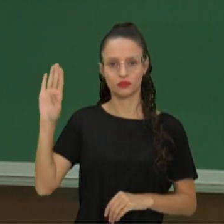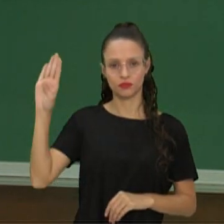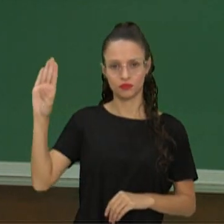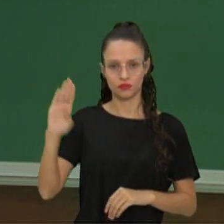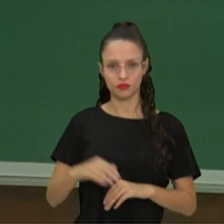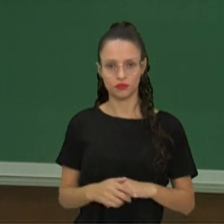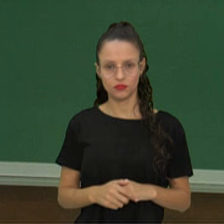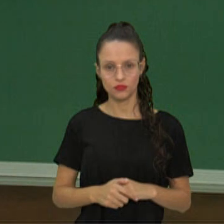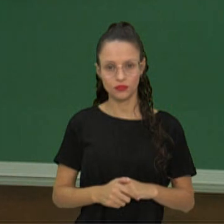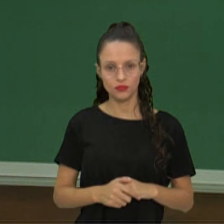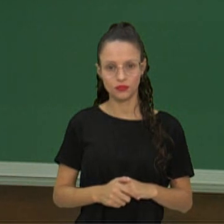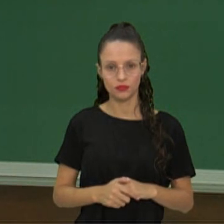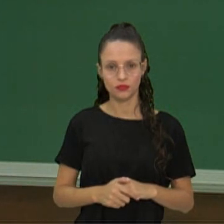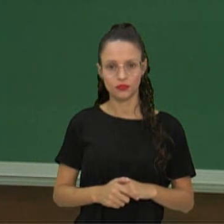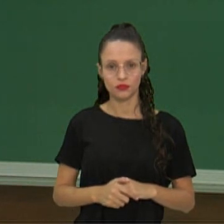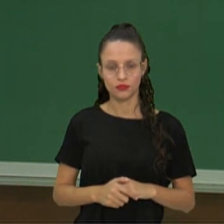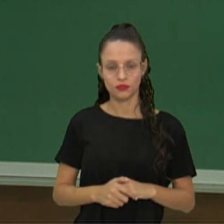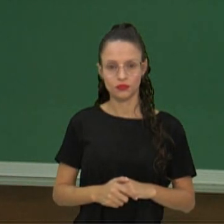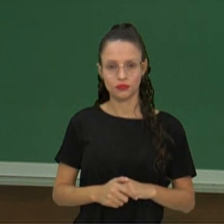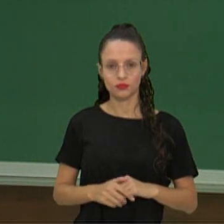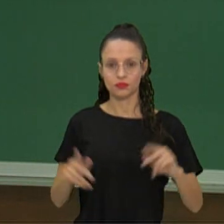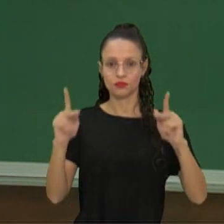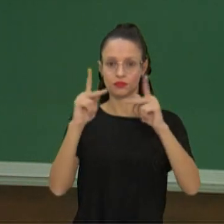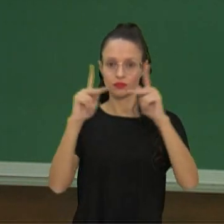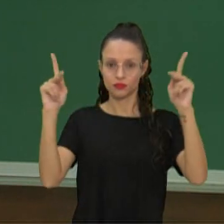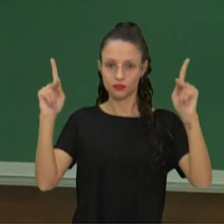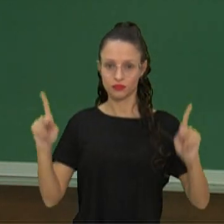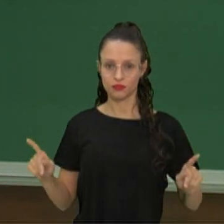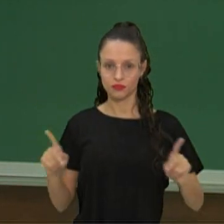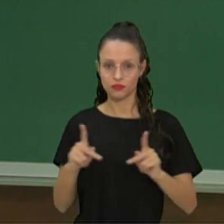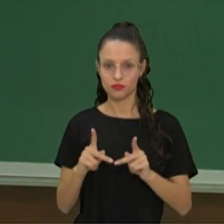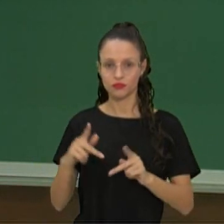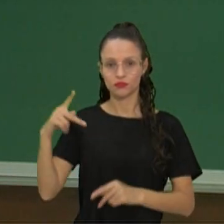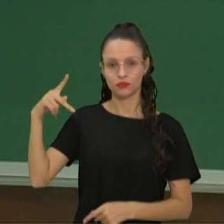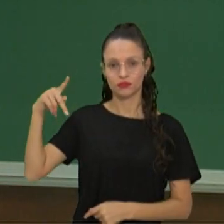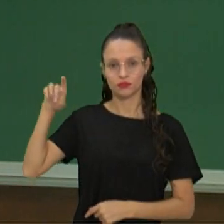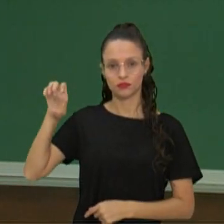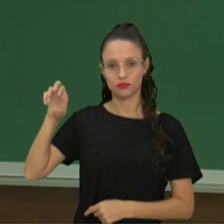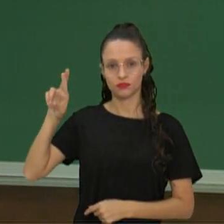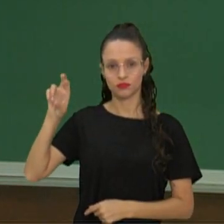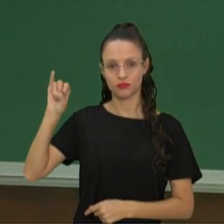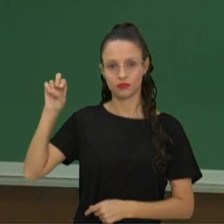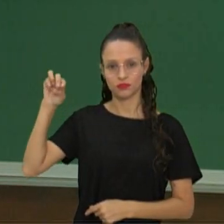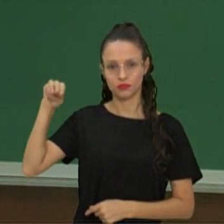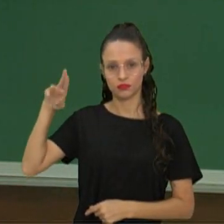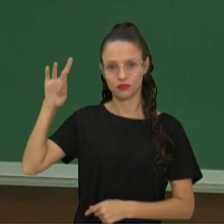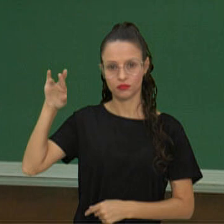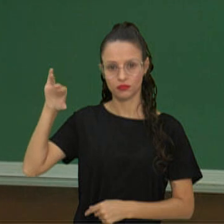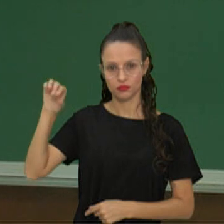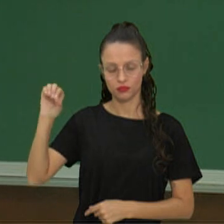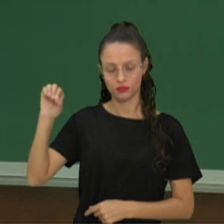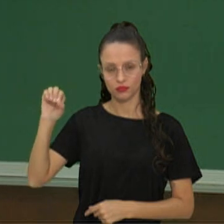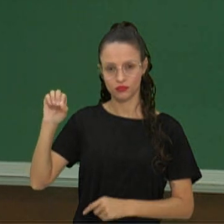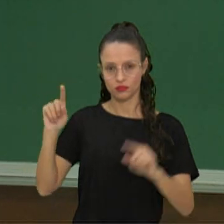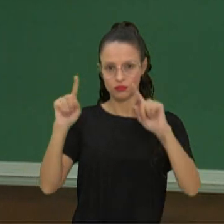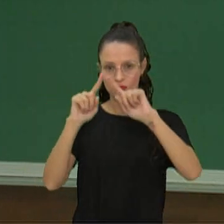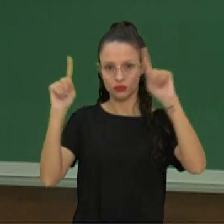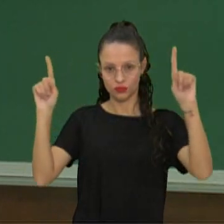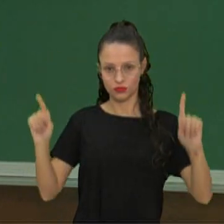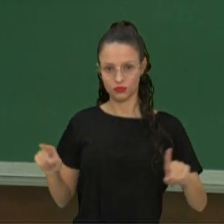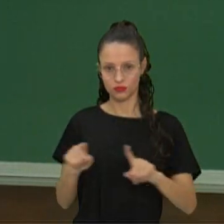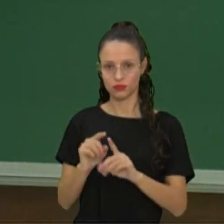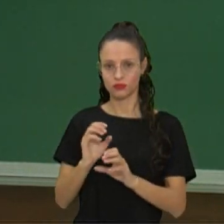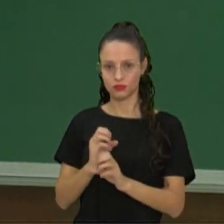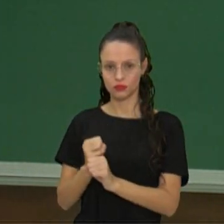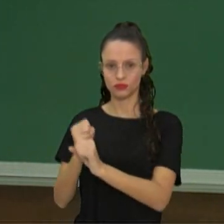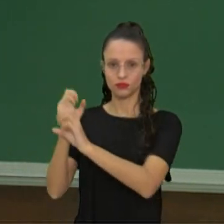B. Na letra B ele pede o perímetro. O perímetro é o quê? A soma dos lados desse terreno.